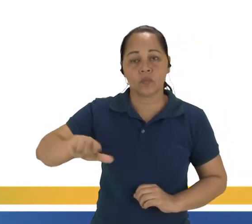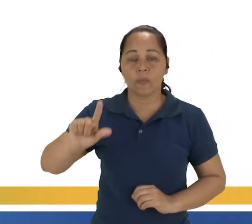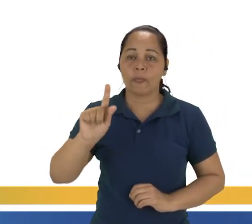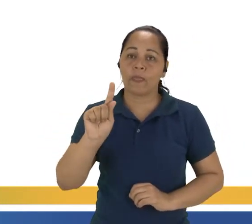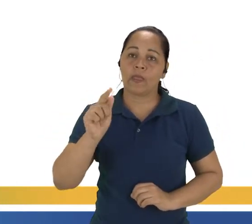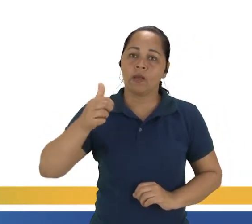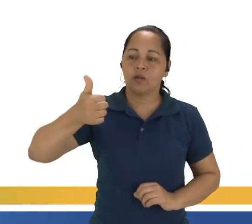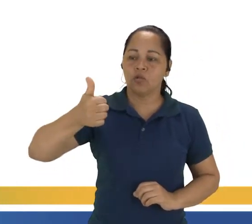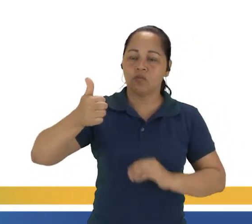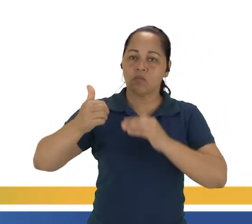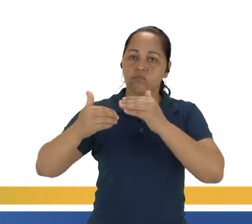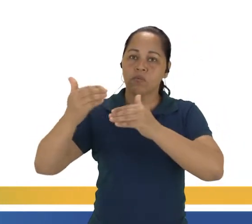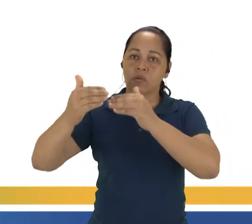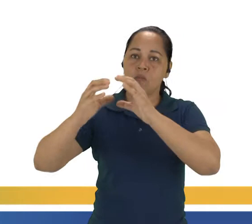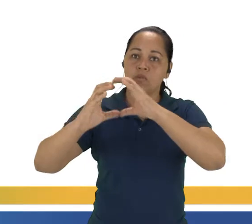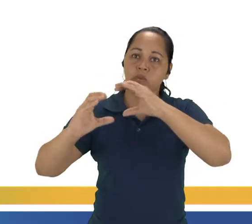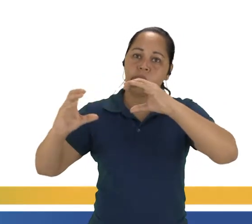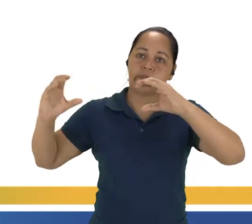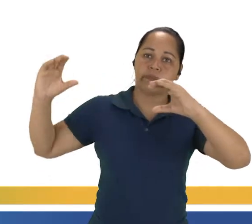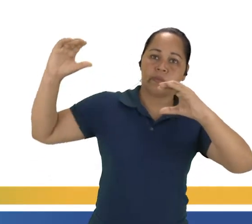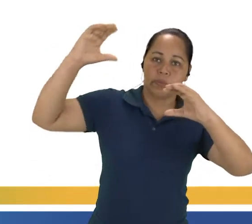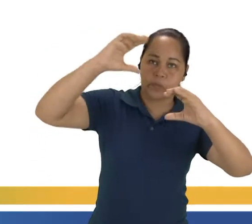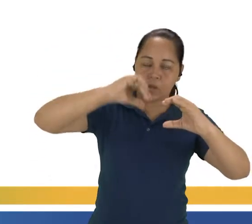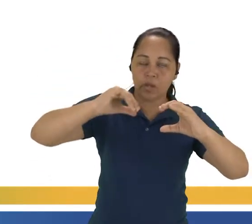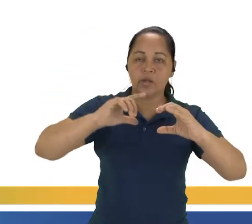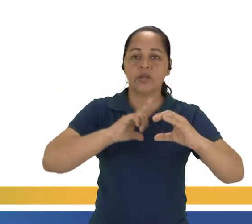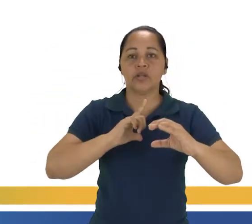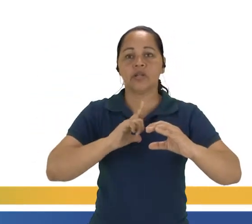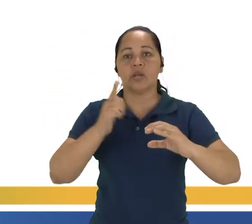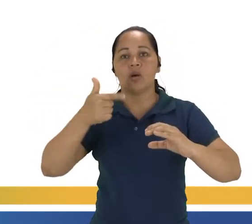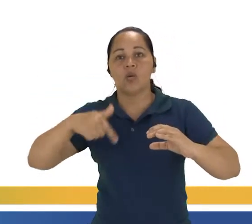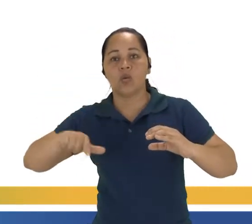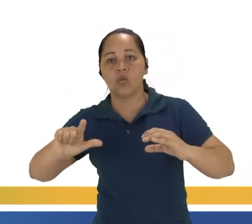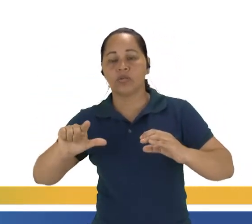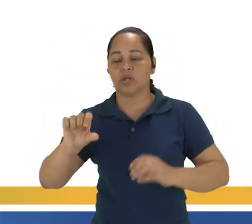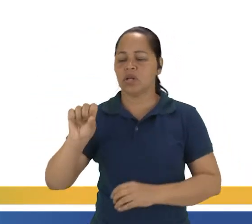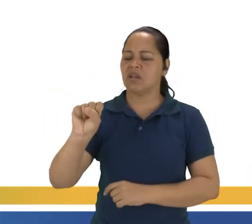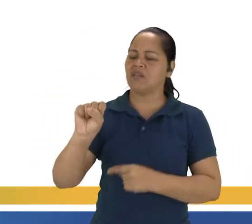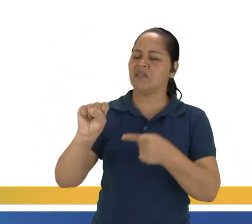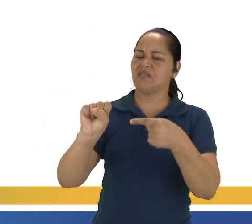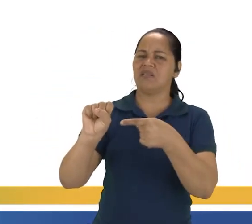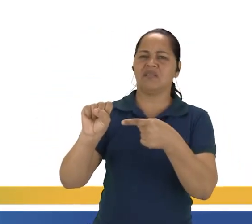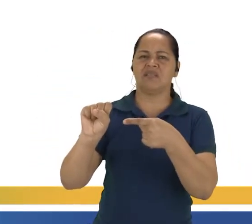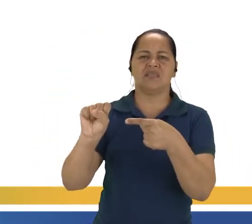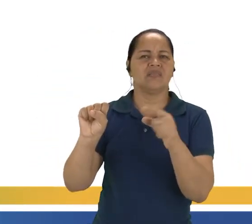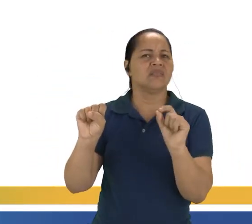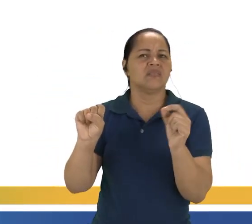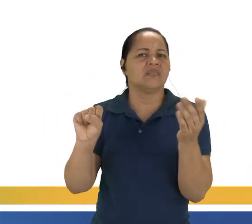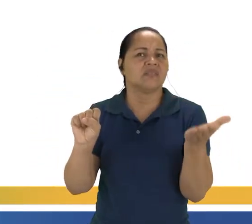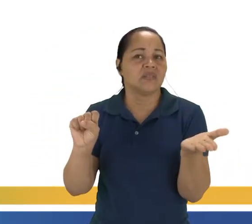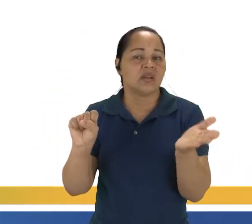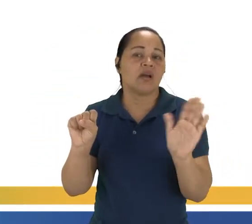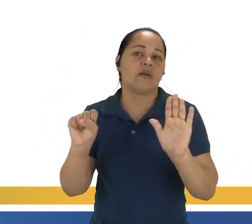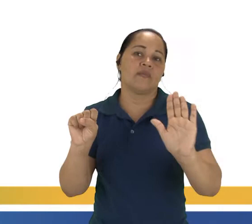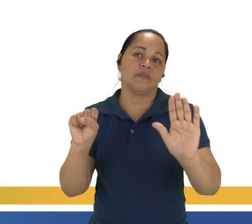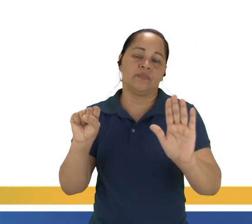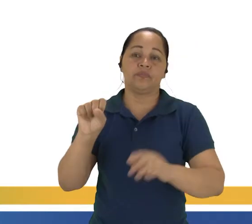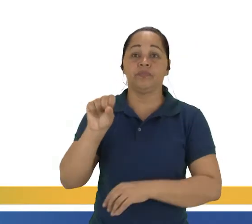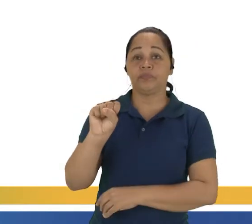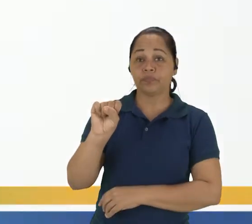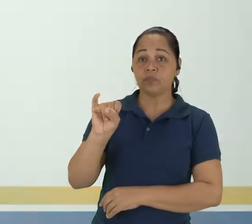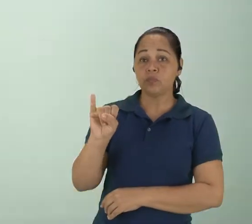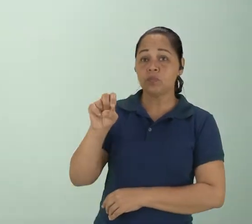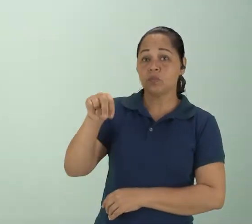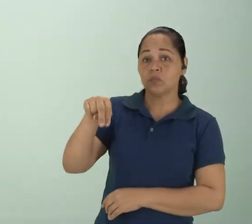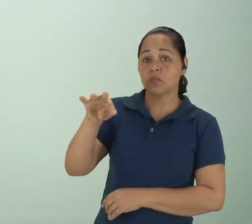esse crescimento, e depois eles vão entrar numa fase chamada S. Essa fase, ela chama-se de síntese. Por